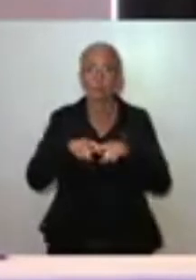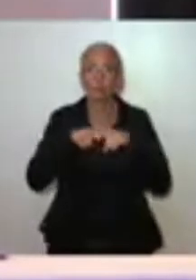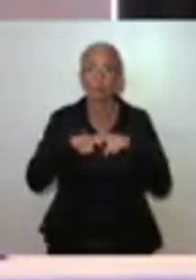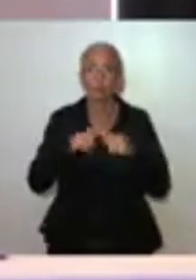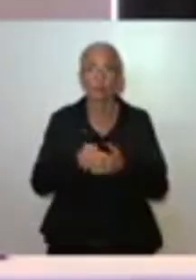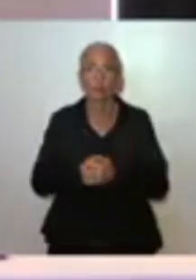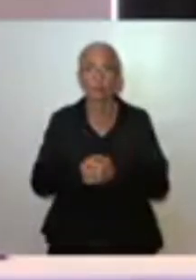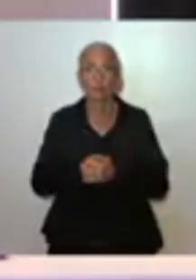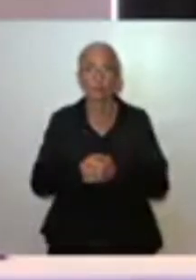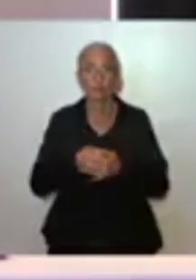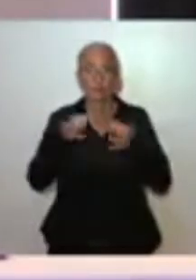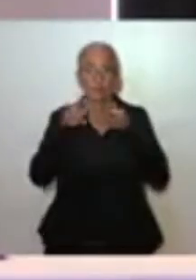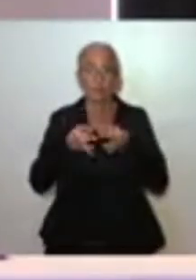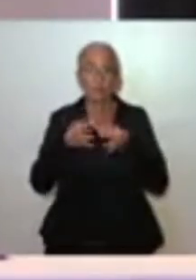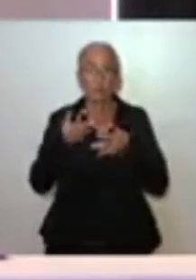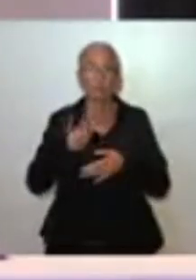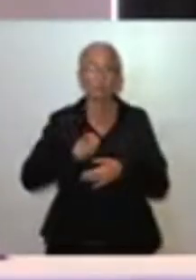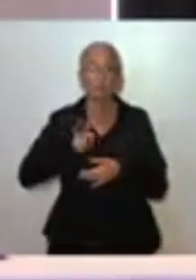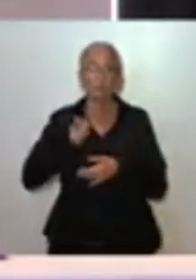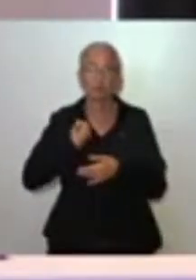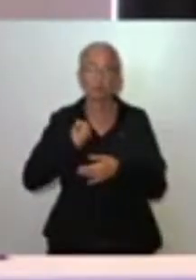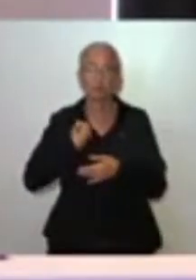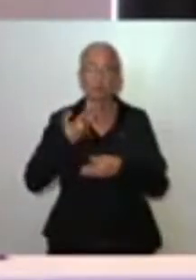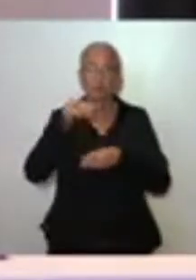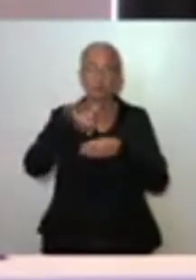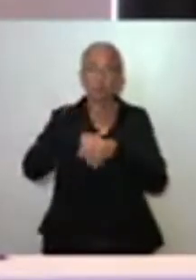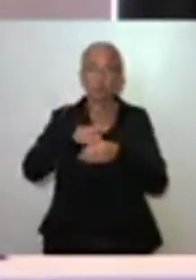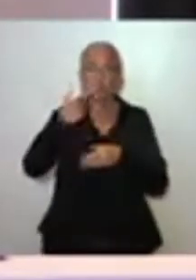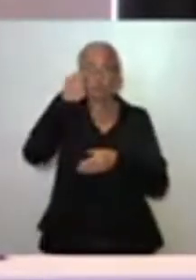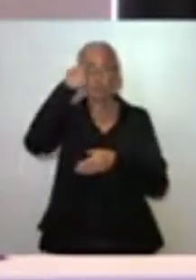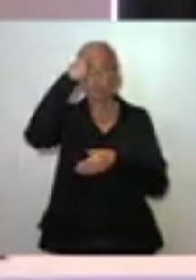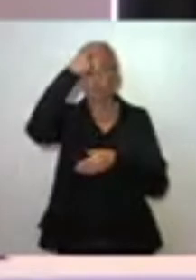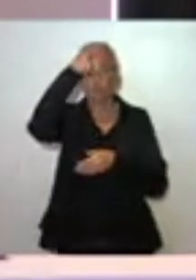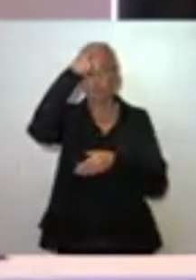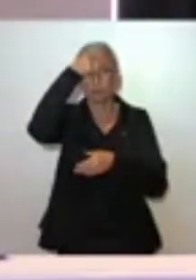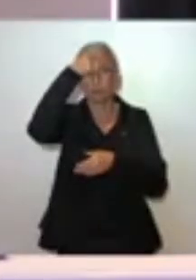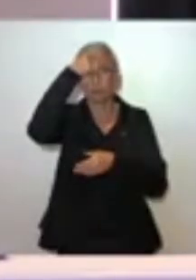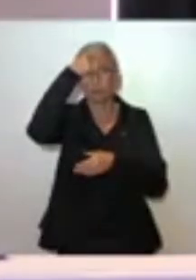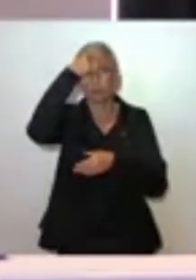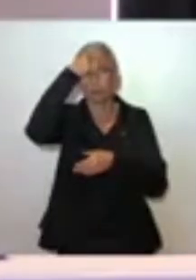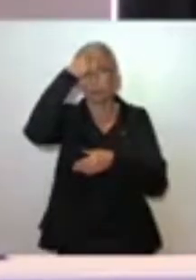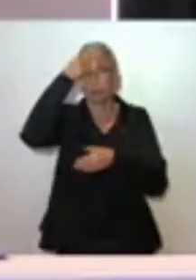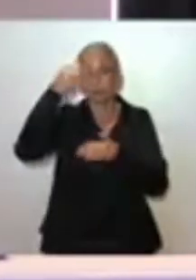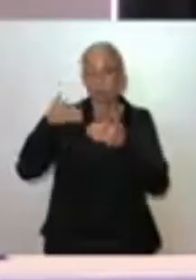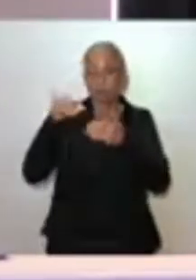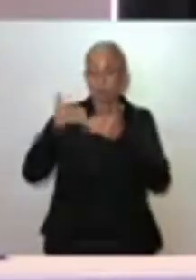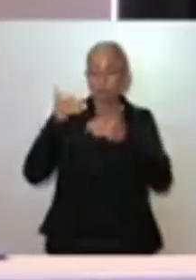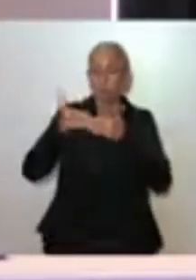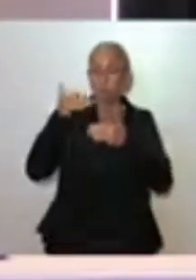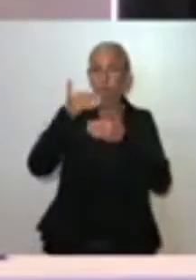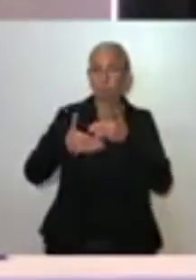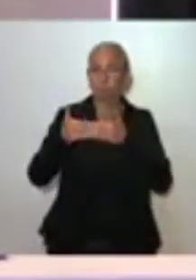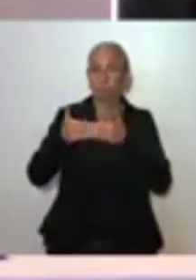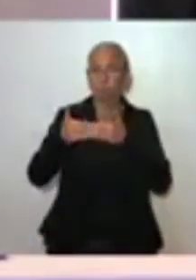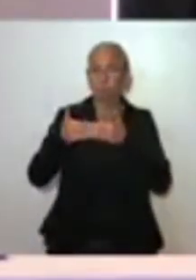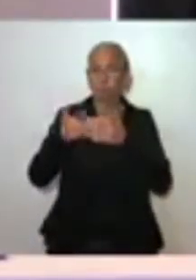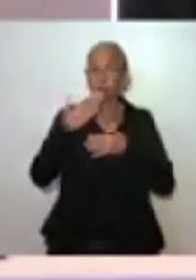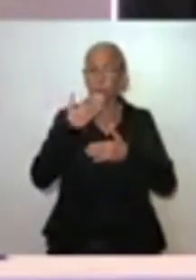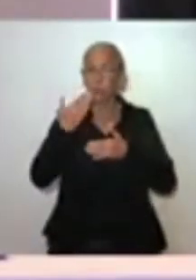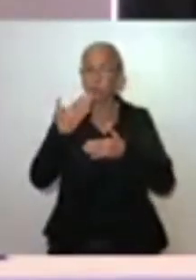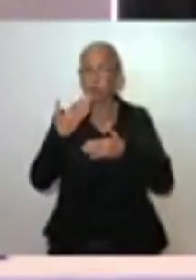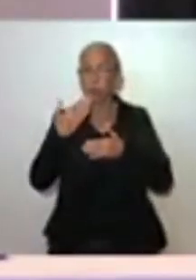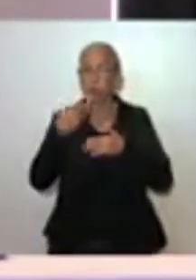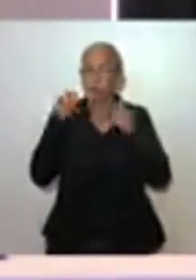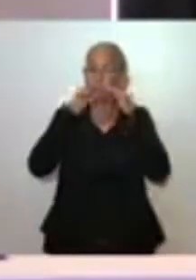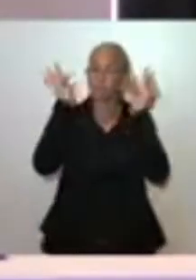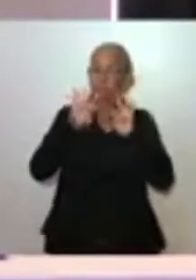no ideal da vida é você votar com consciência e poder acompanhar a atuação do seu parlamentar para saber se